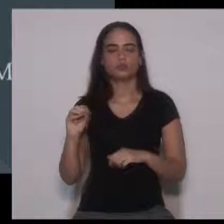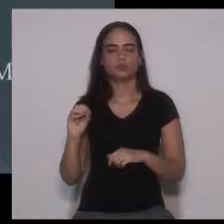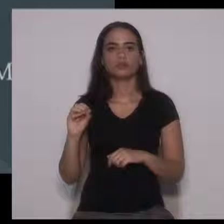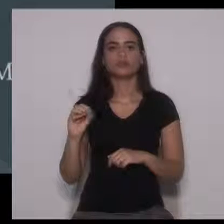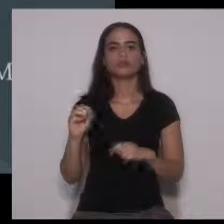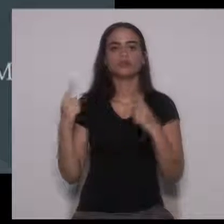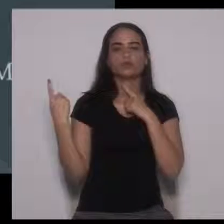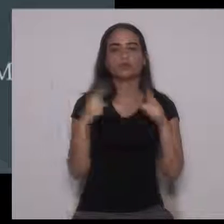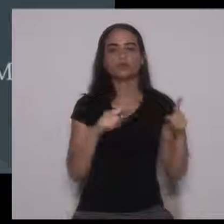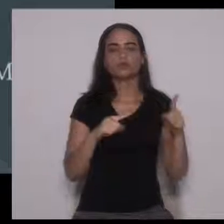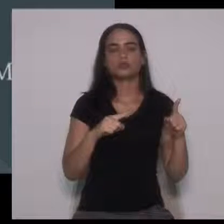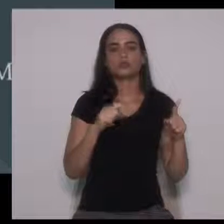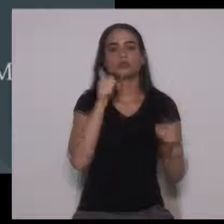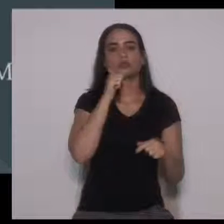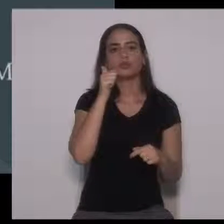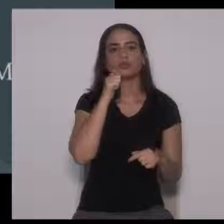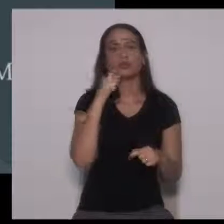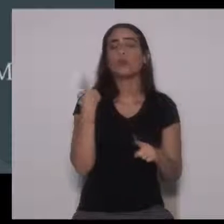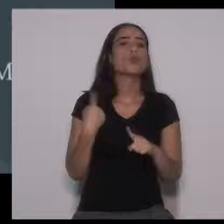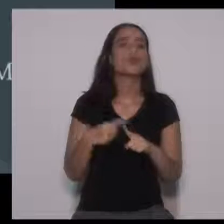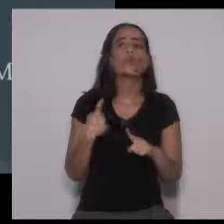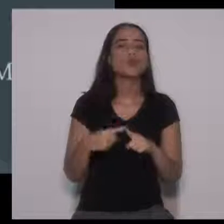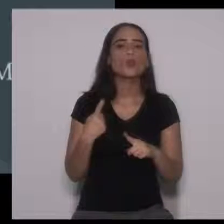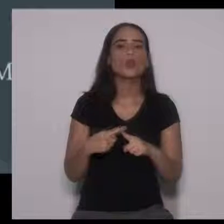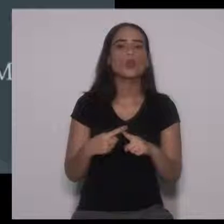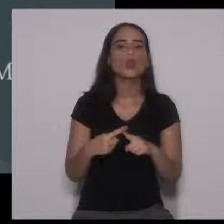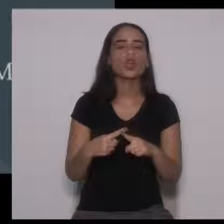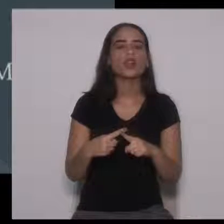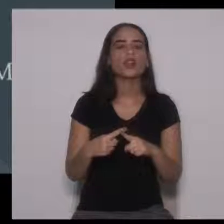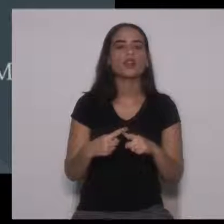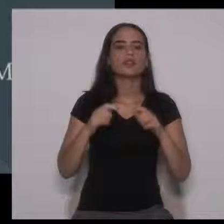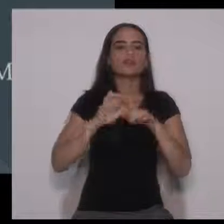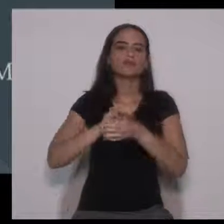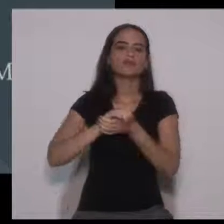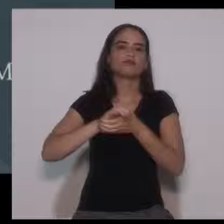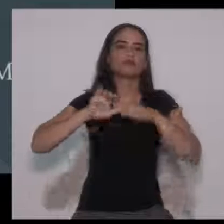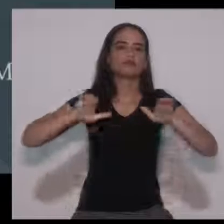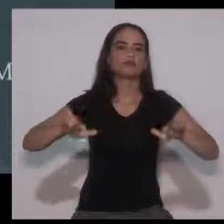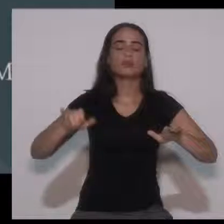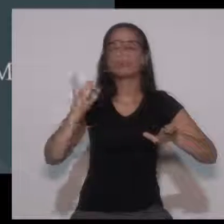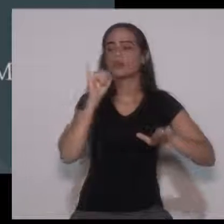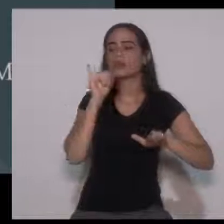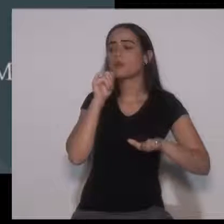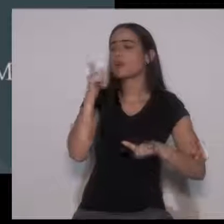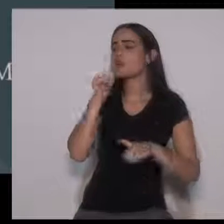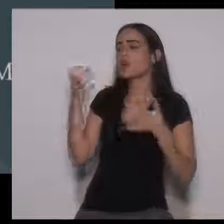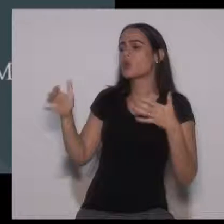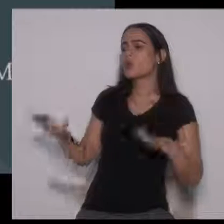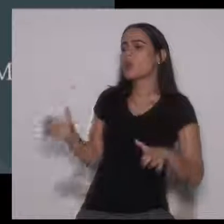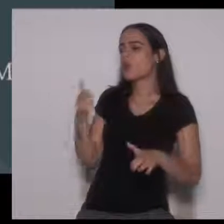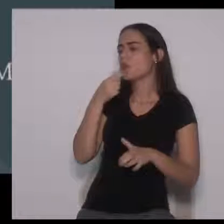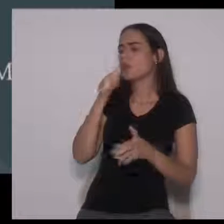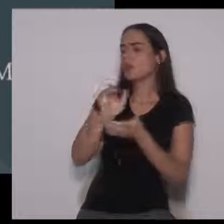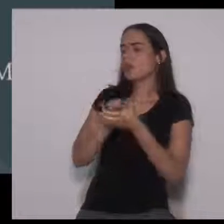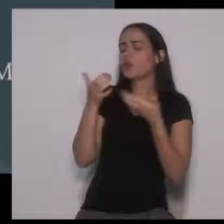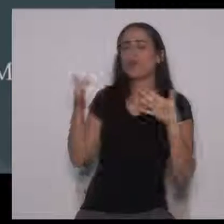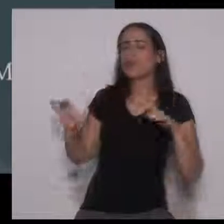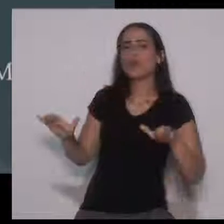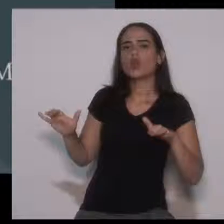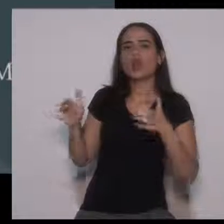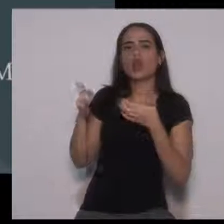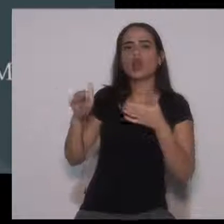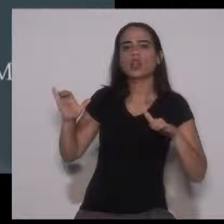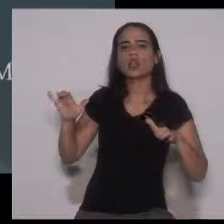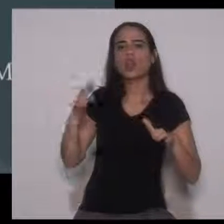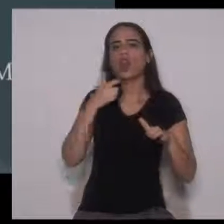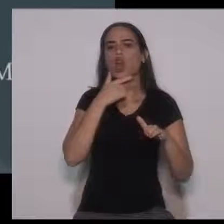45% ocorreram por separação. Ou seja, a mulher não quis mais morar com o homem, né? Não quis mais viver com